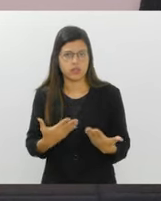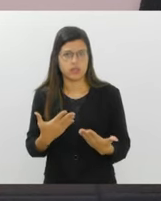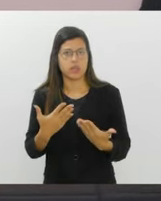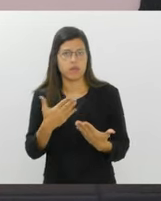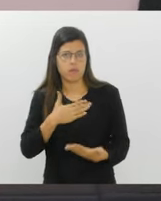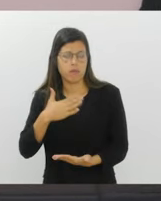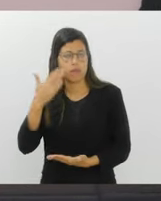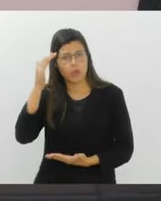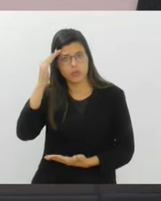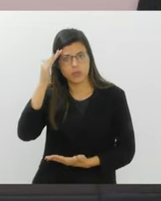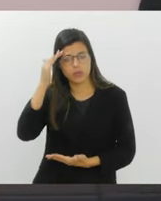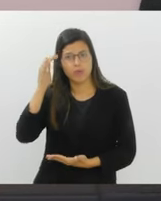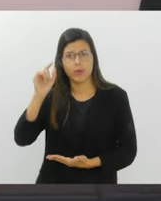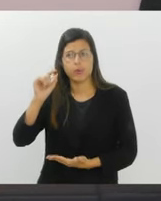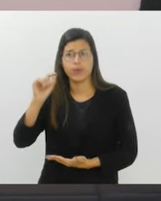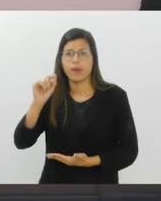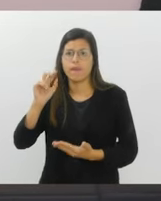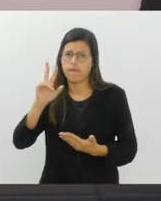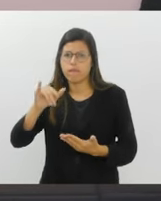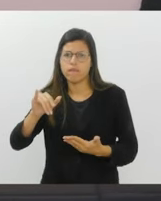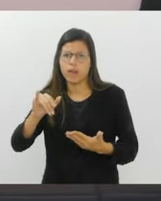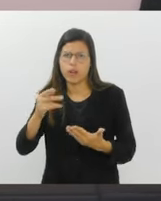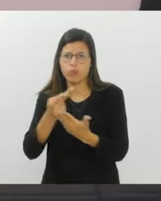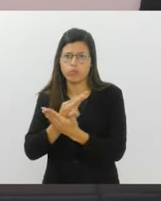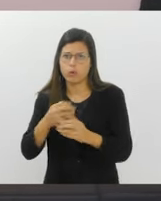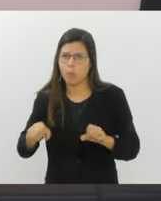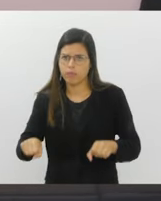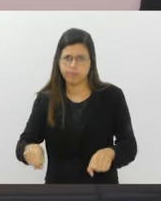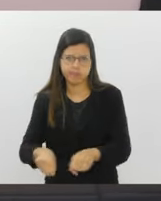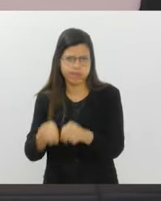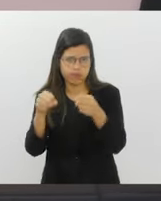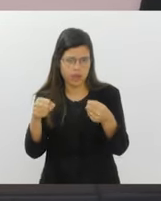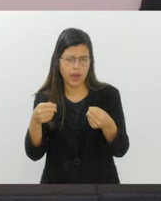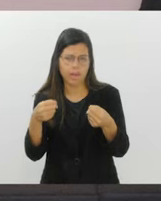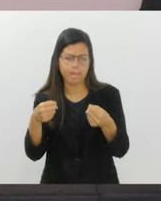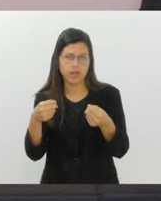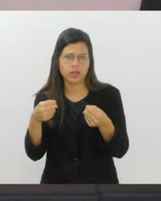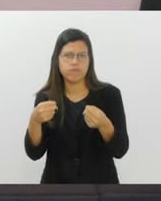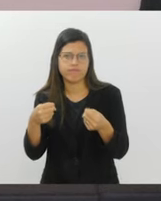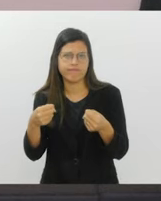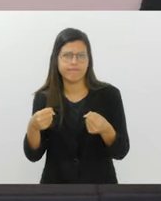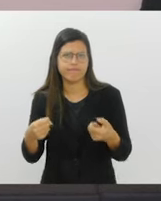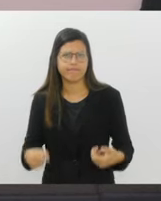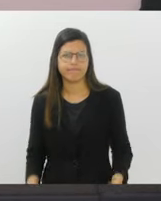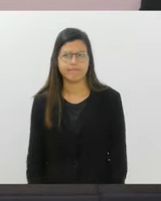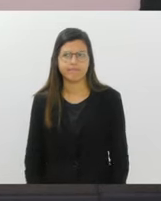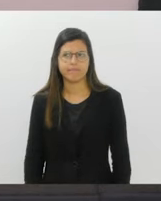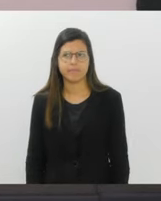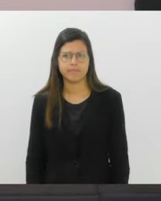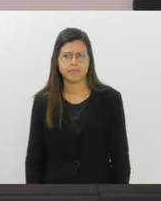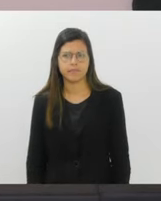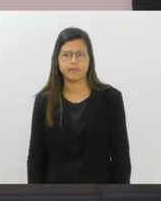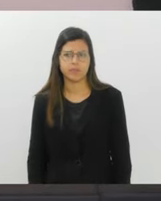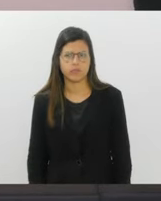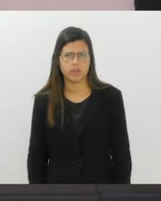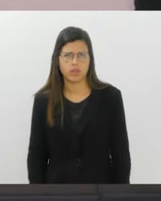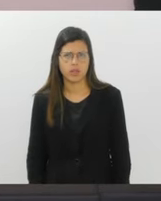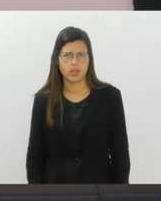entendimento, vai levar a uma ruptura, né? Vai levar a uma ruptura.